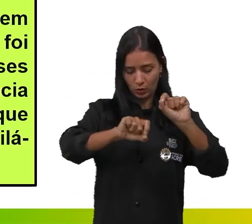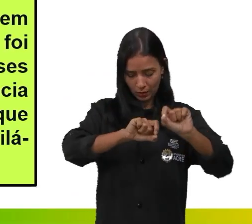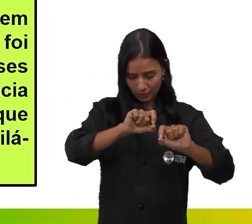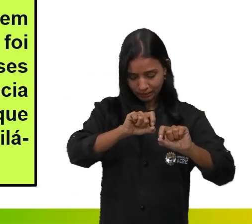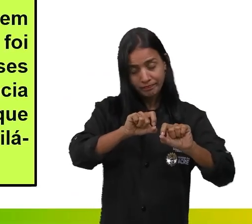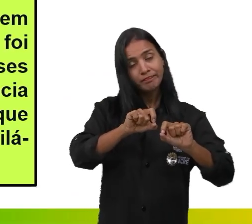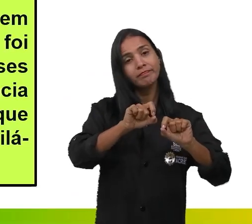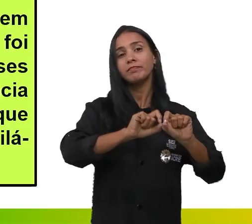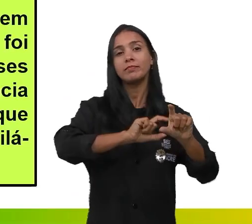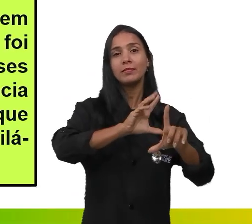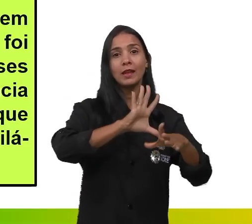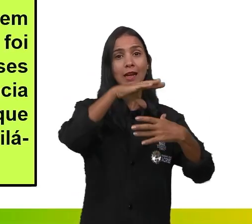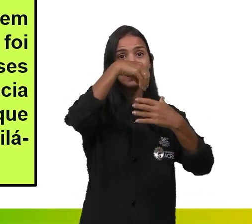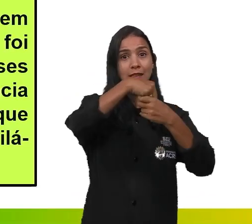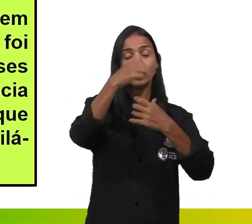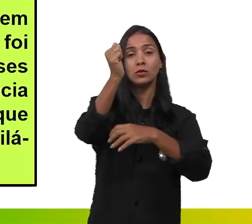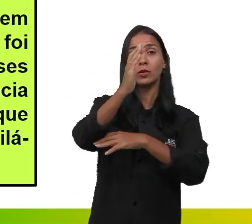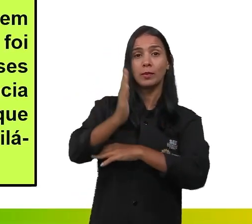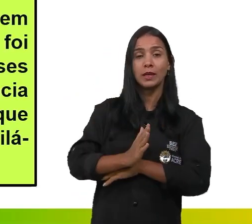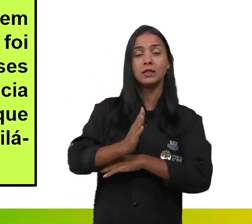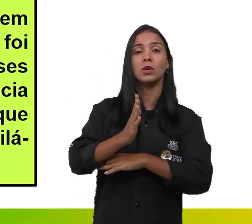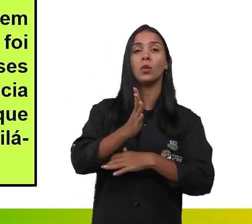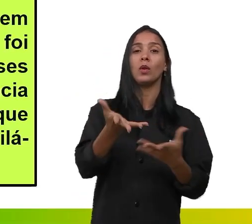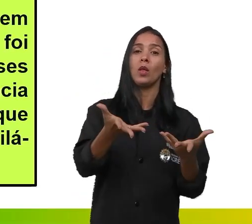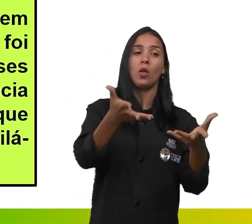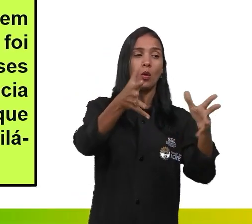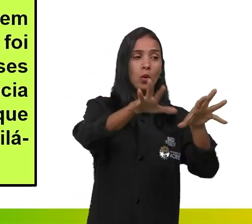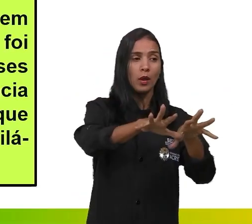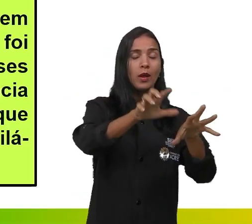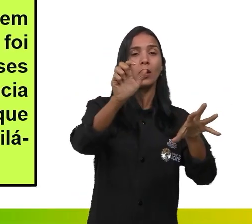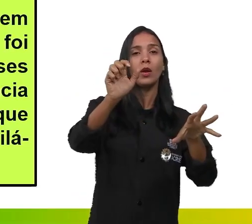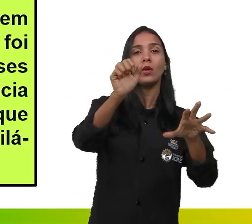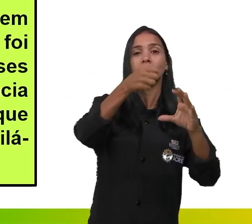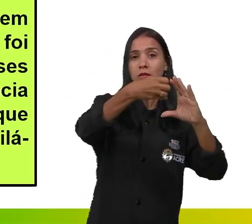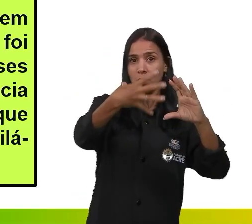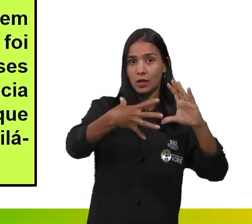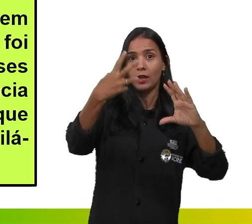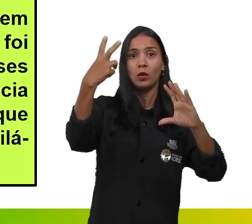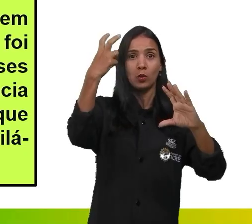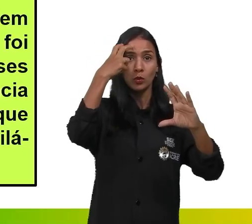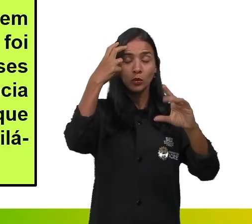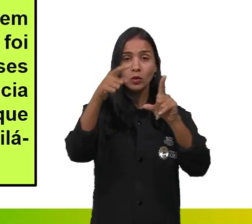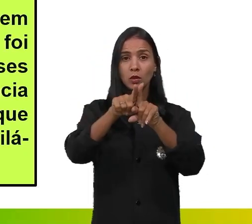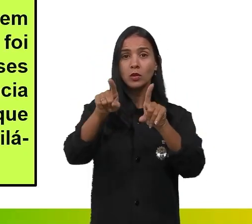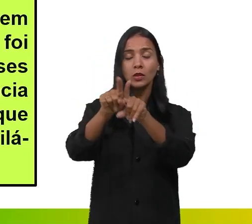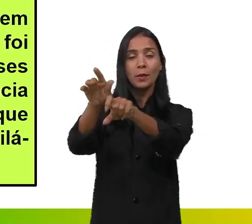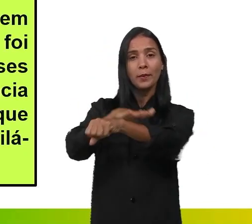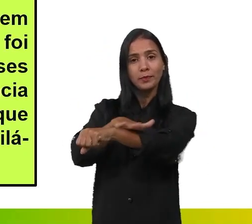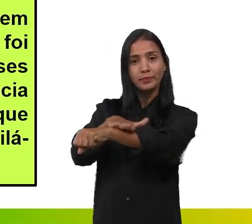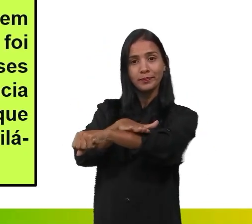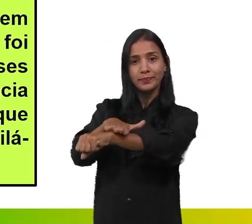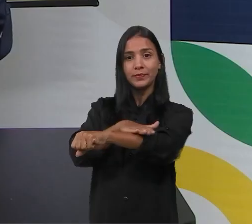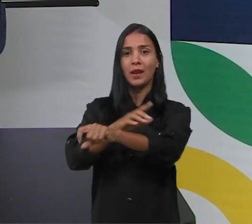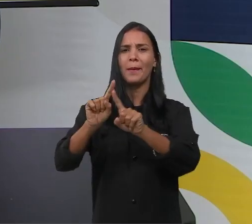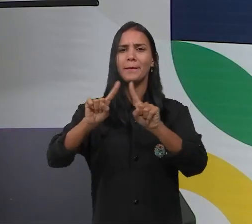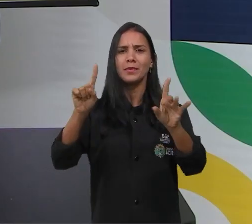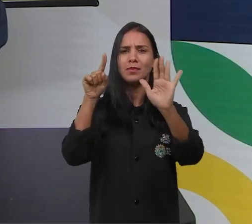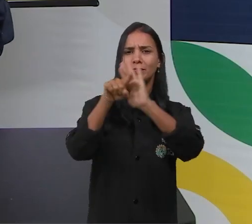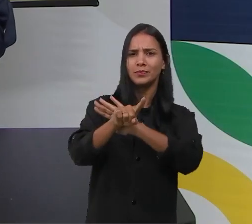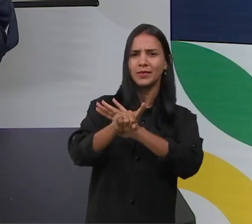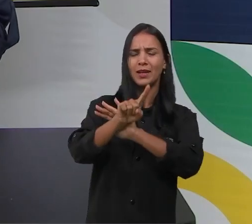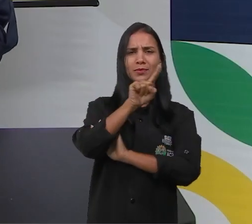do Brasil, tanto no aspecto cultural quanto no aspecto racial. Agora, será que a